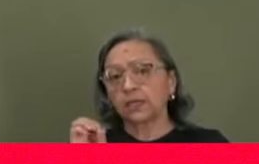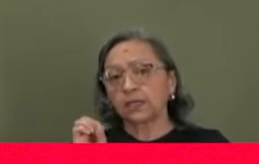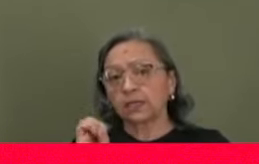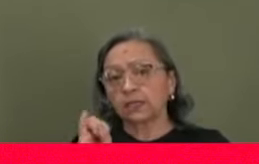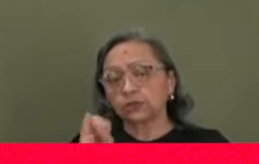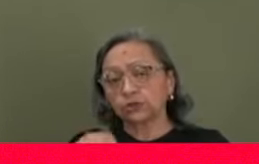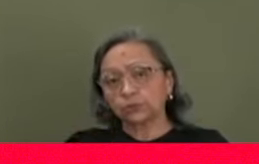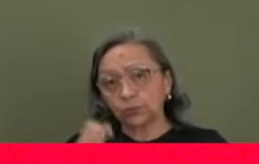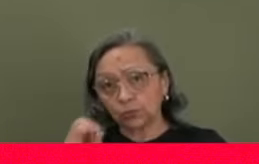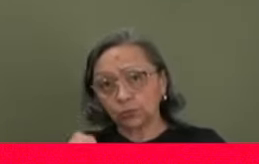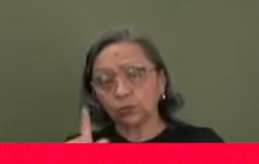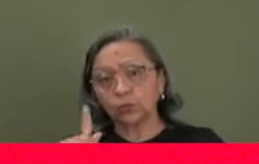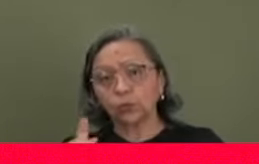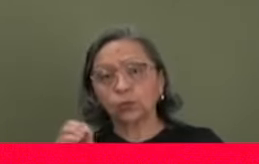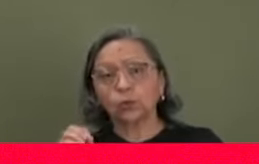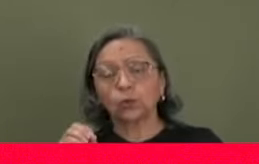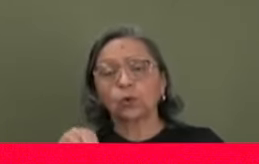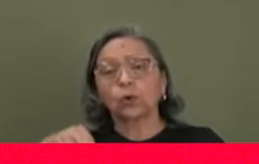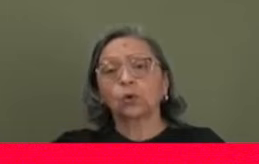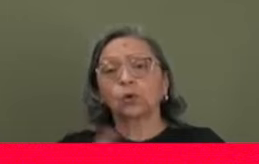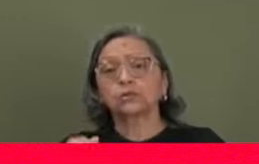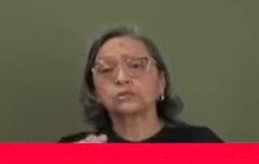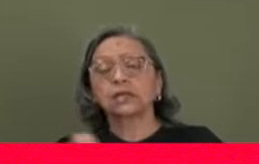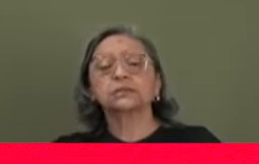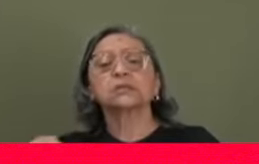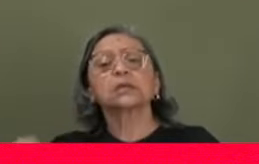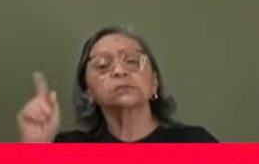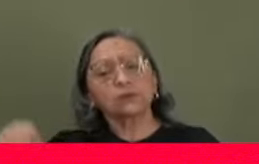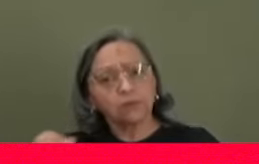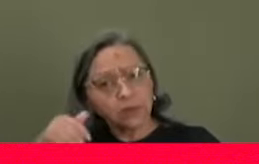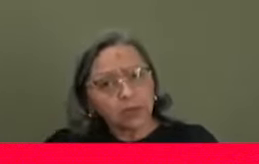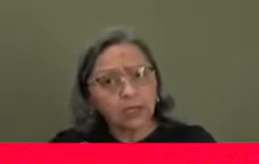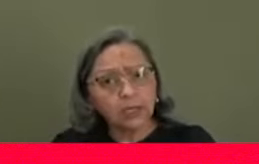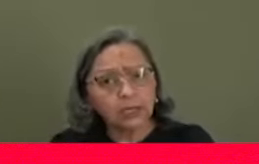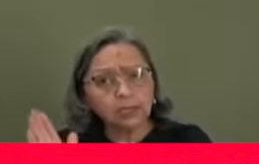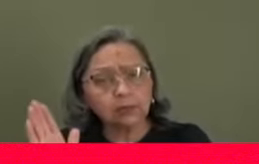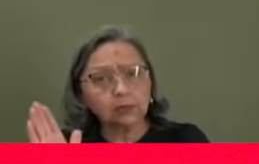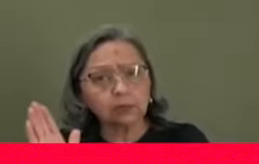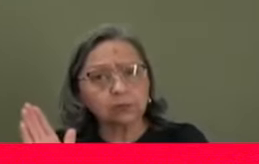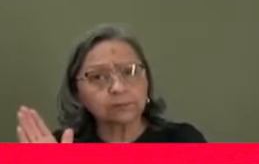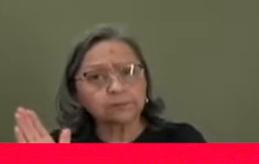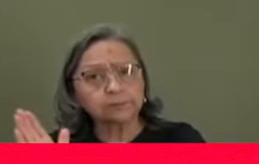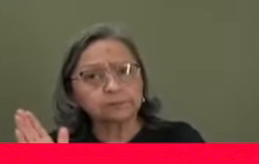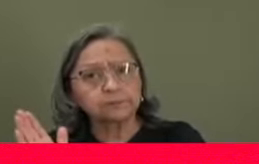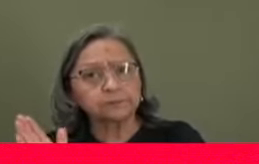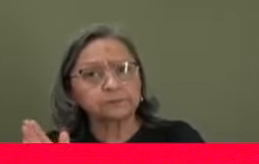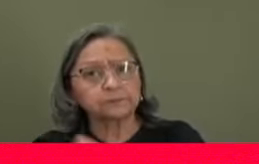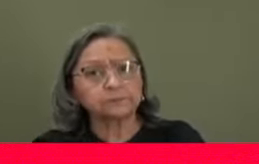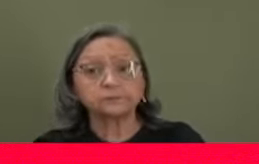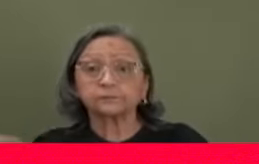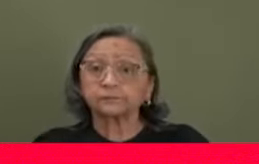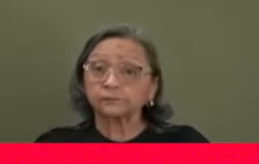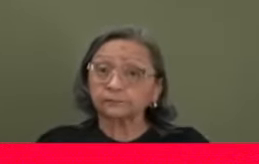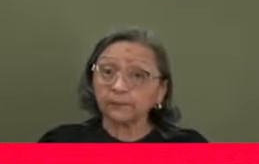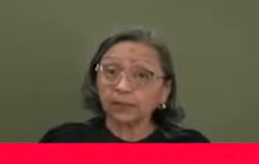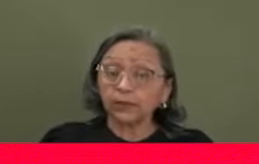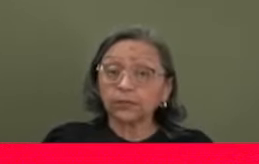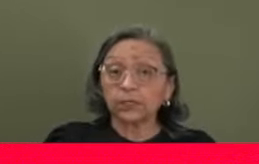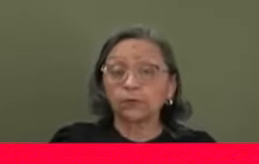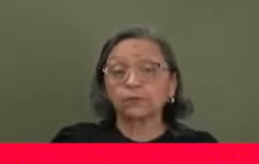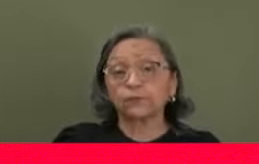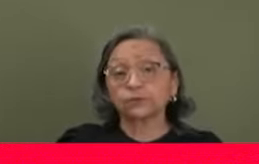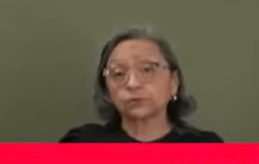Gonzales o homem que foi eleito na oposição agora está com mandado de